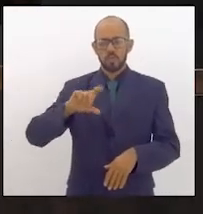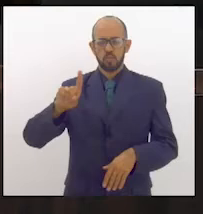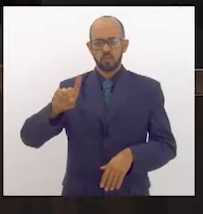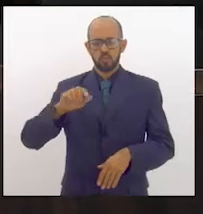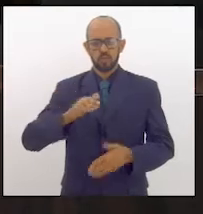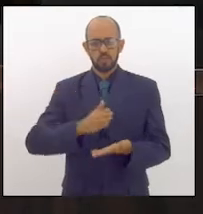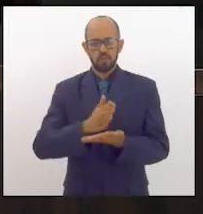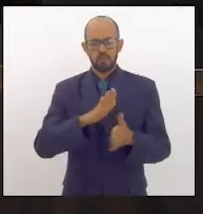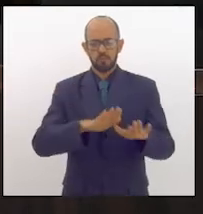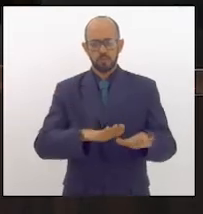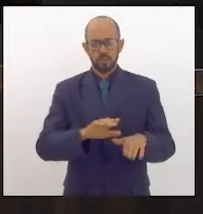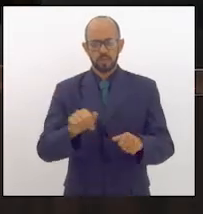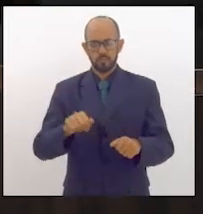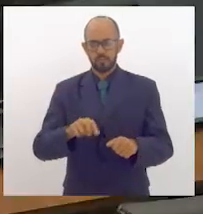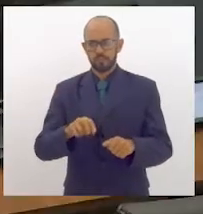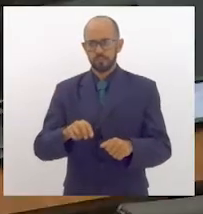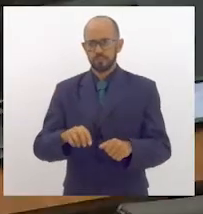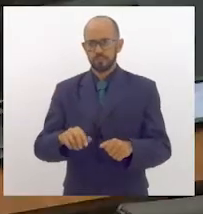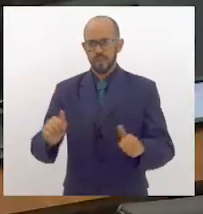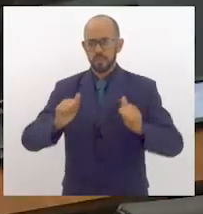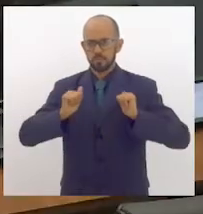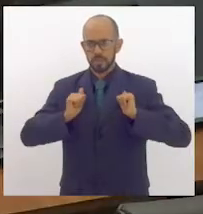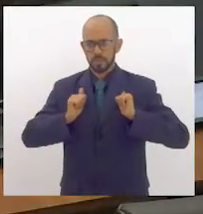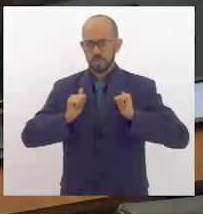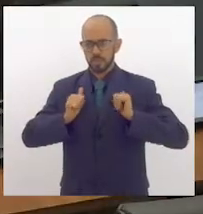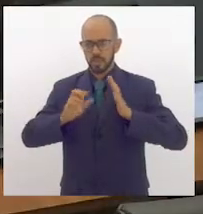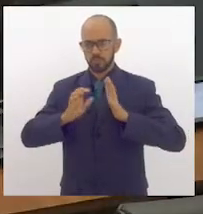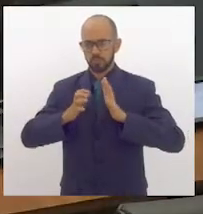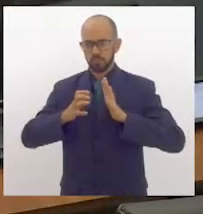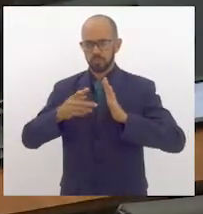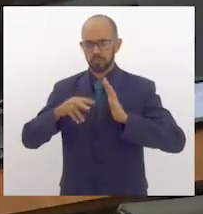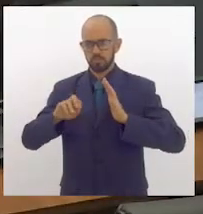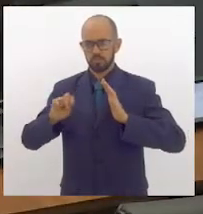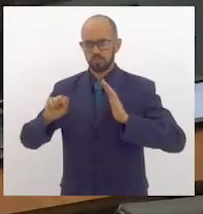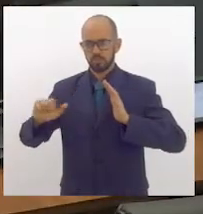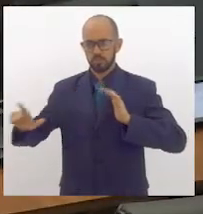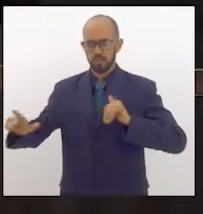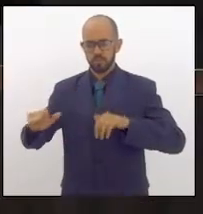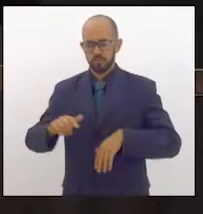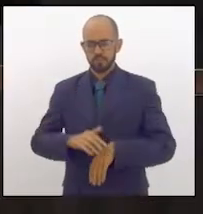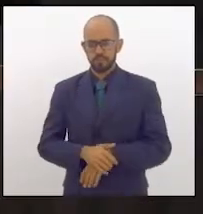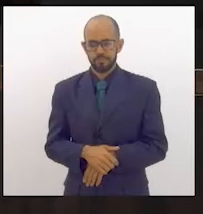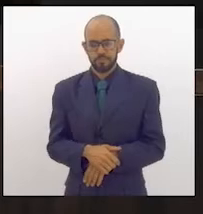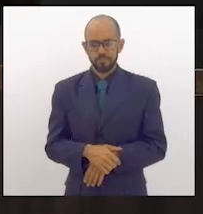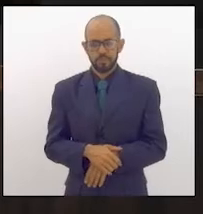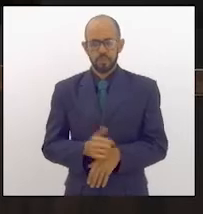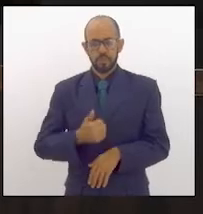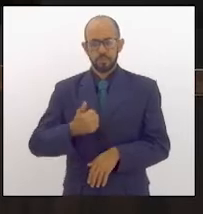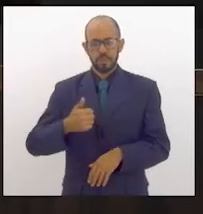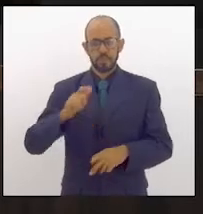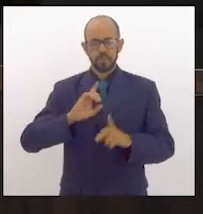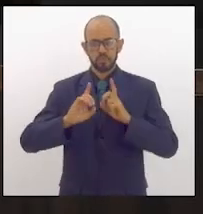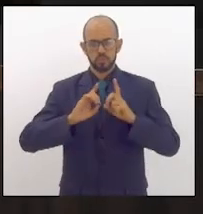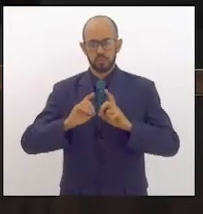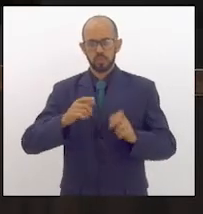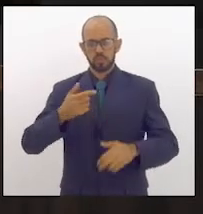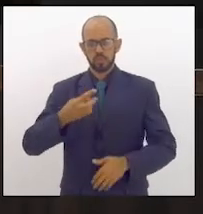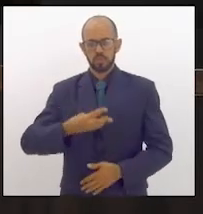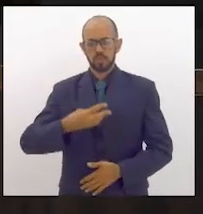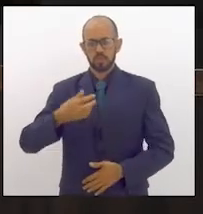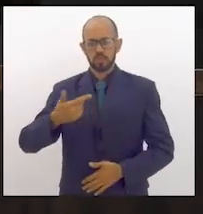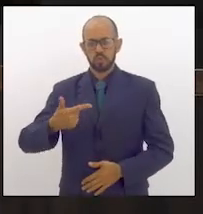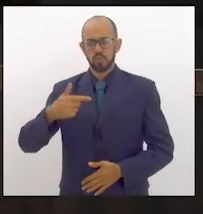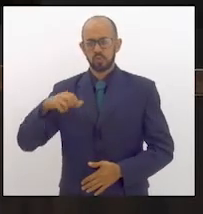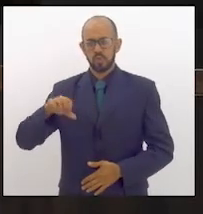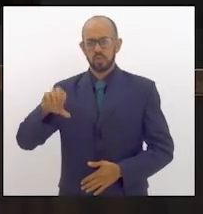aprovado vai autógrafo extensão da bancada do PSOL sobre a extensão e primeira discussão o projeto de lei 3298 de